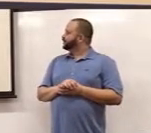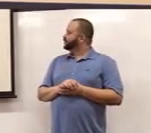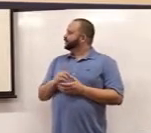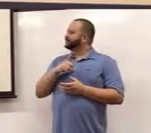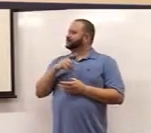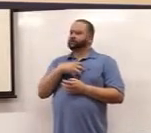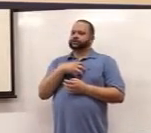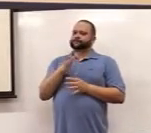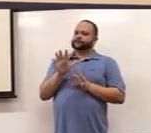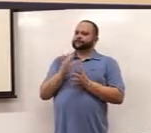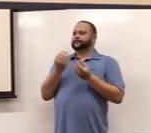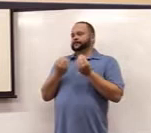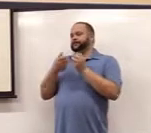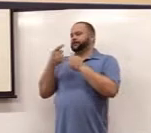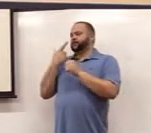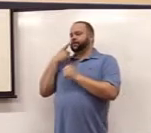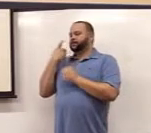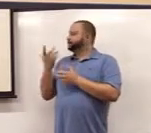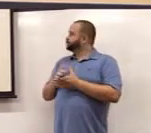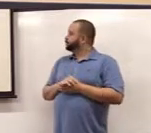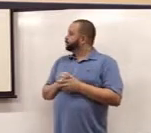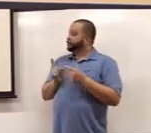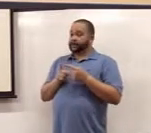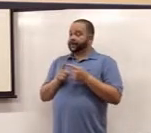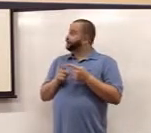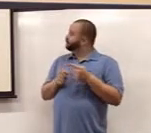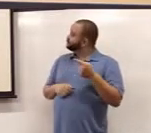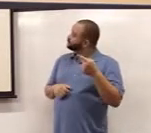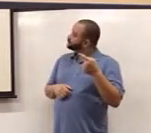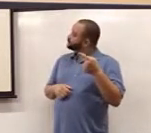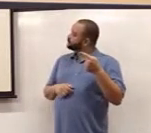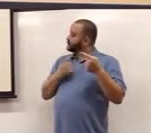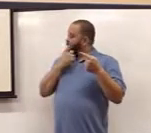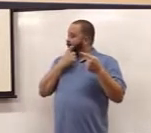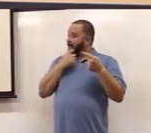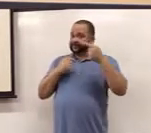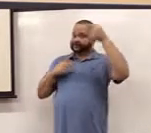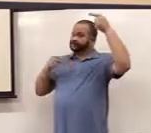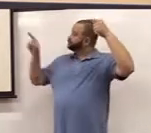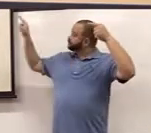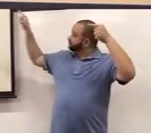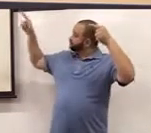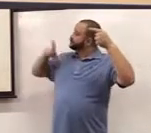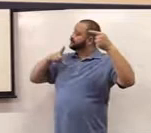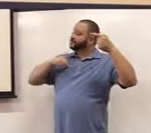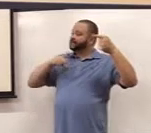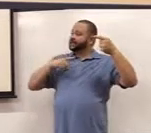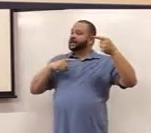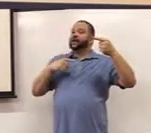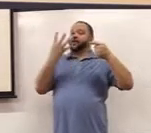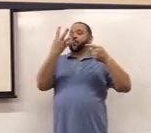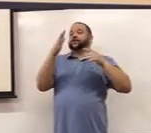forma, mais ou menos. A primeira delas é, o primeiro grande padrão que a gente tem com a sinfonia é que ela tem